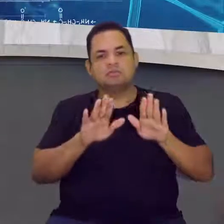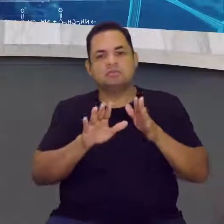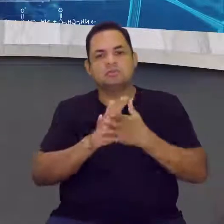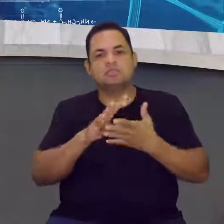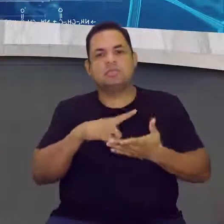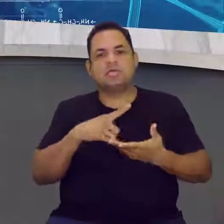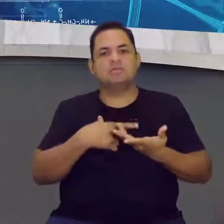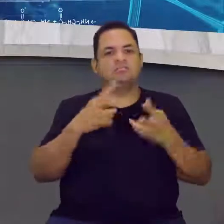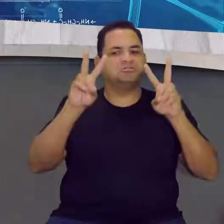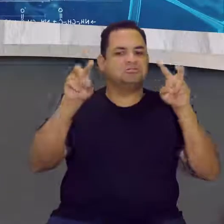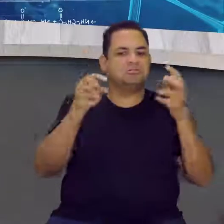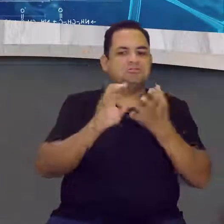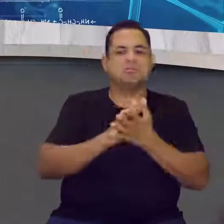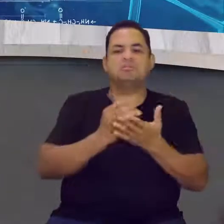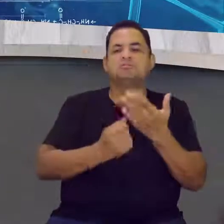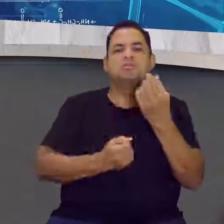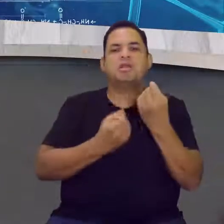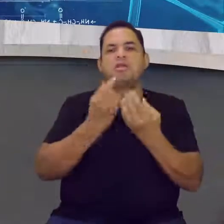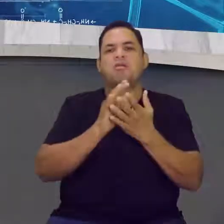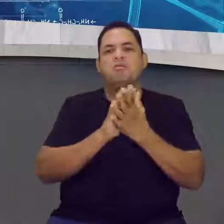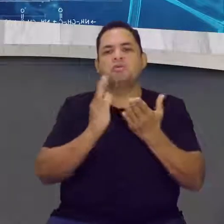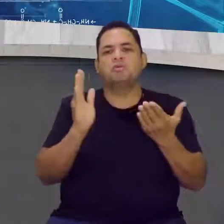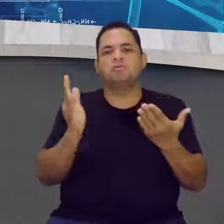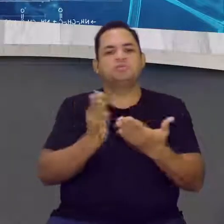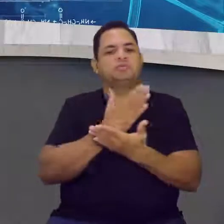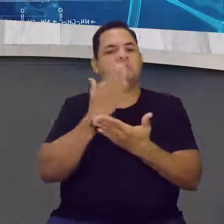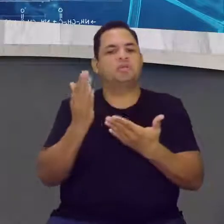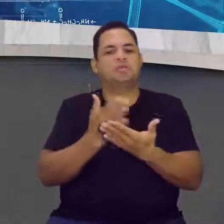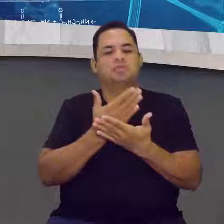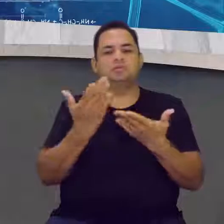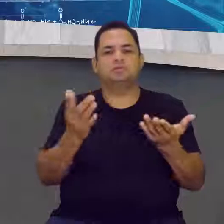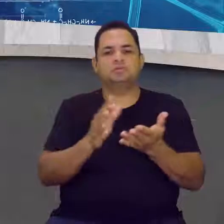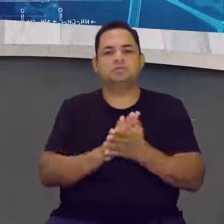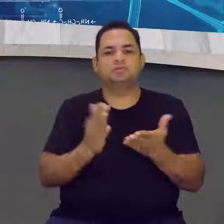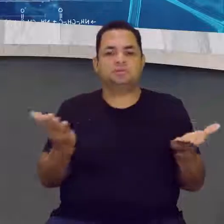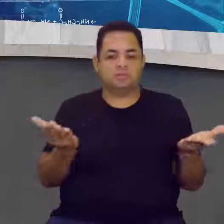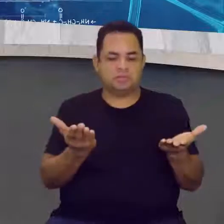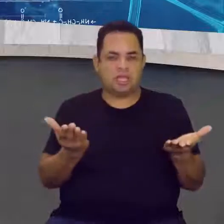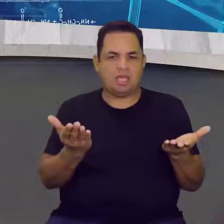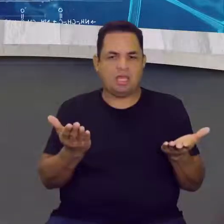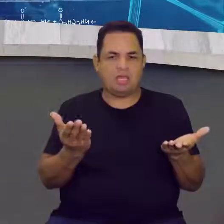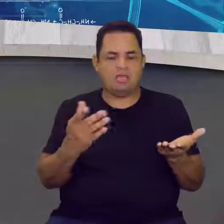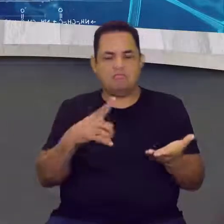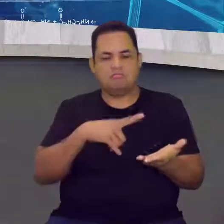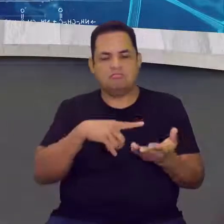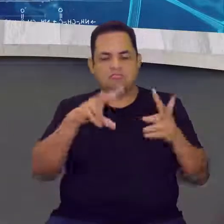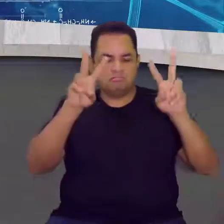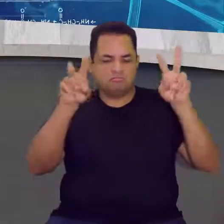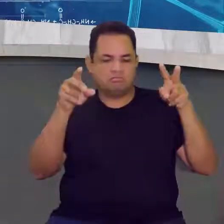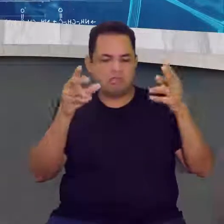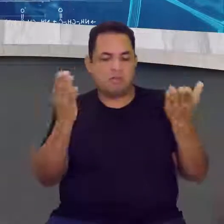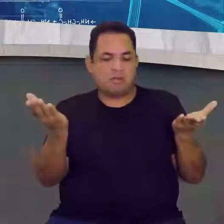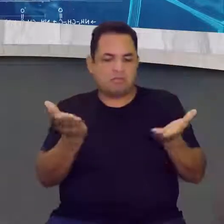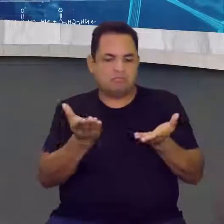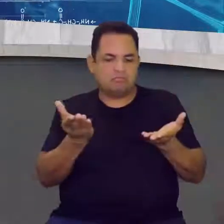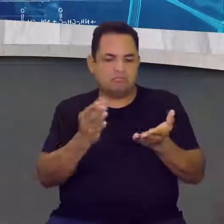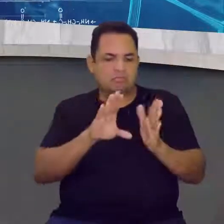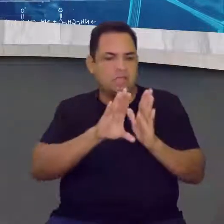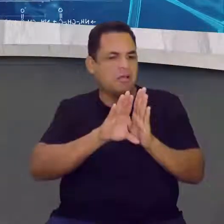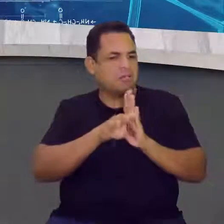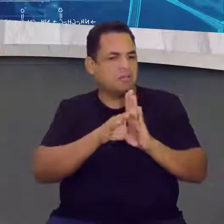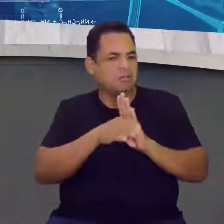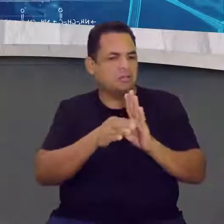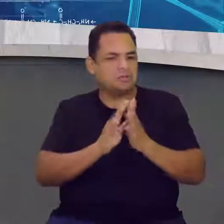notícia aí em alguns jornais. Apesar de ser um tema atual, ele não é um conceito